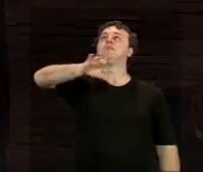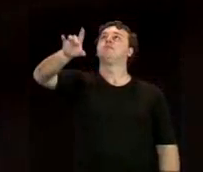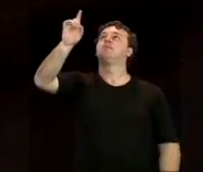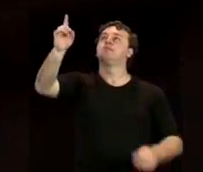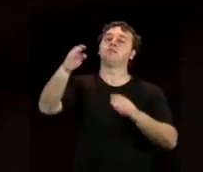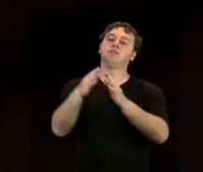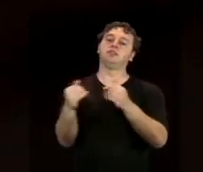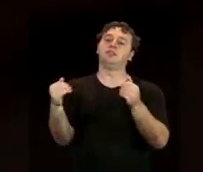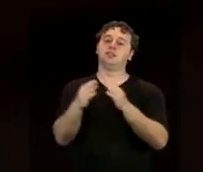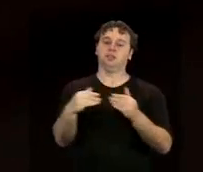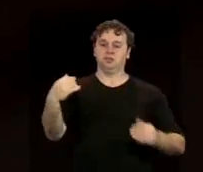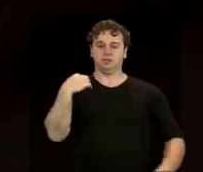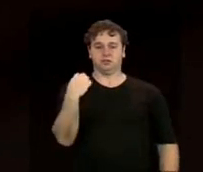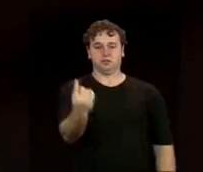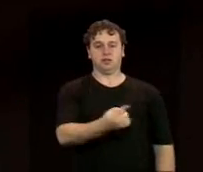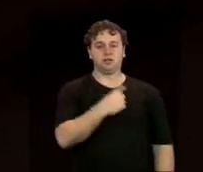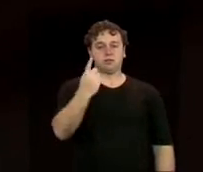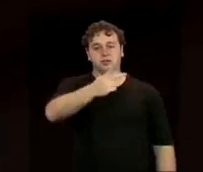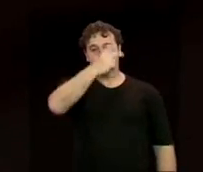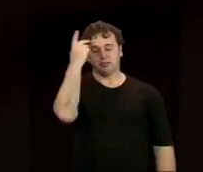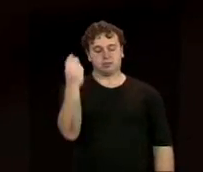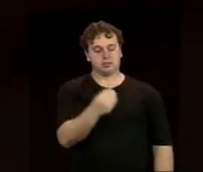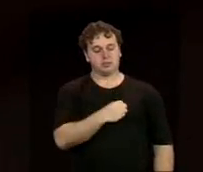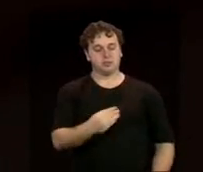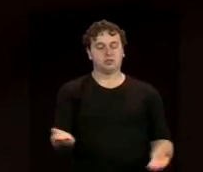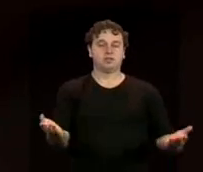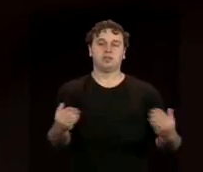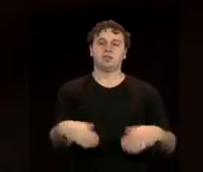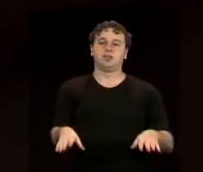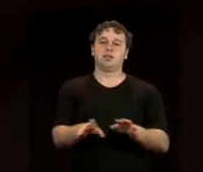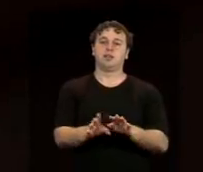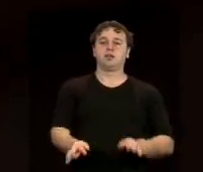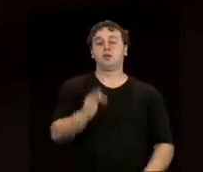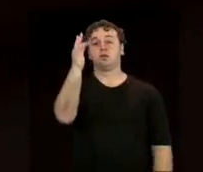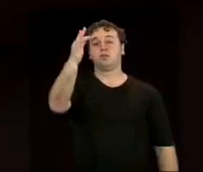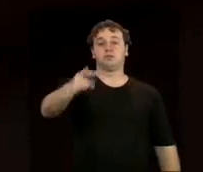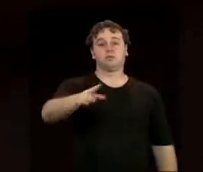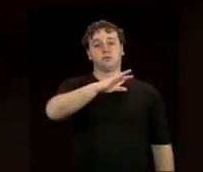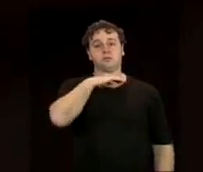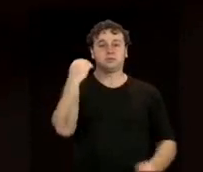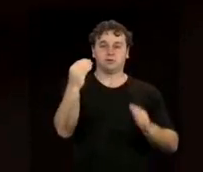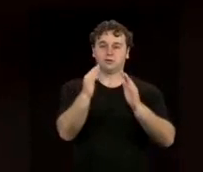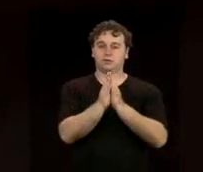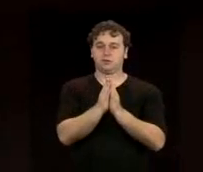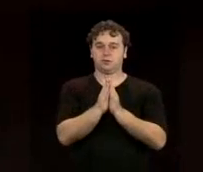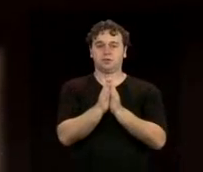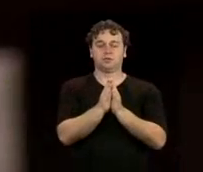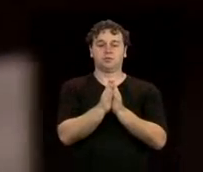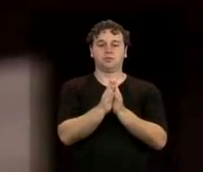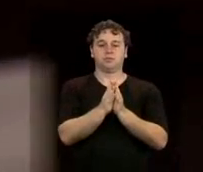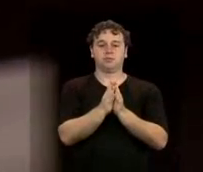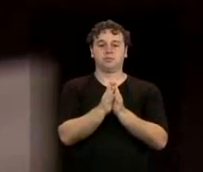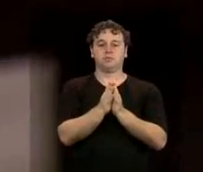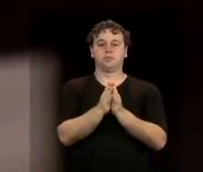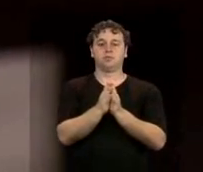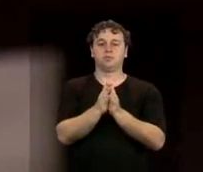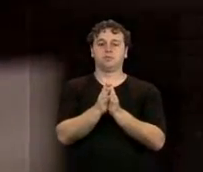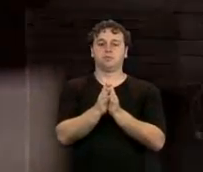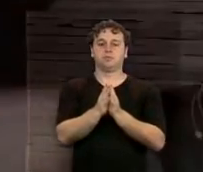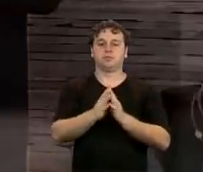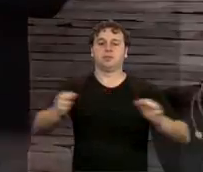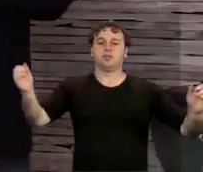Santa Maria, Mãe de Deus, rogai por nós, pecadores, agora e na hora de nossa morte.